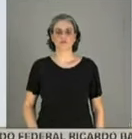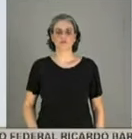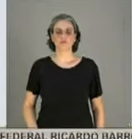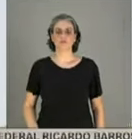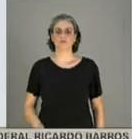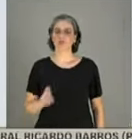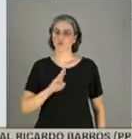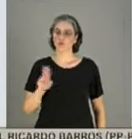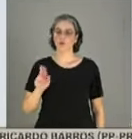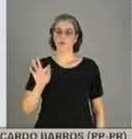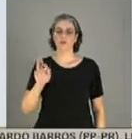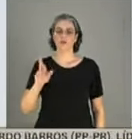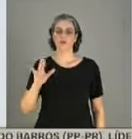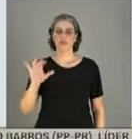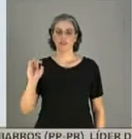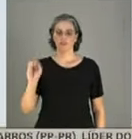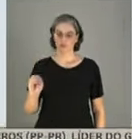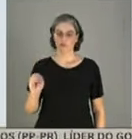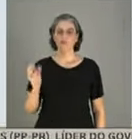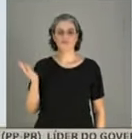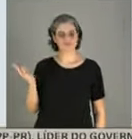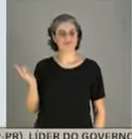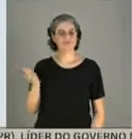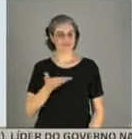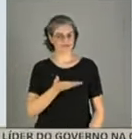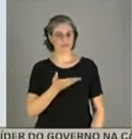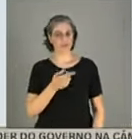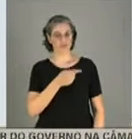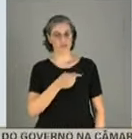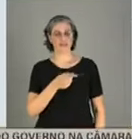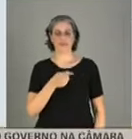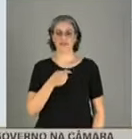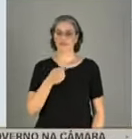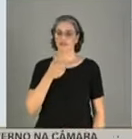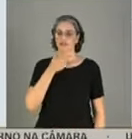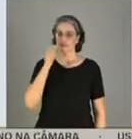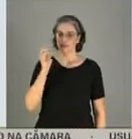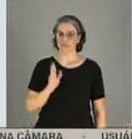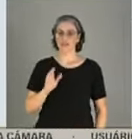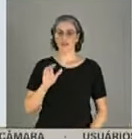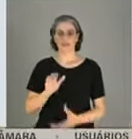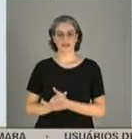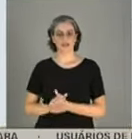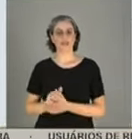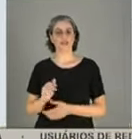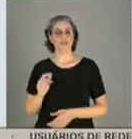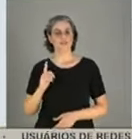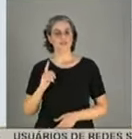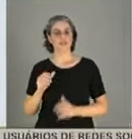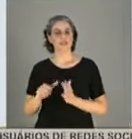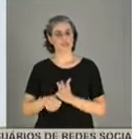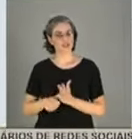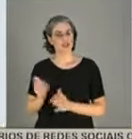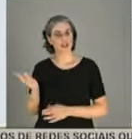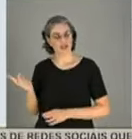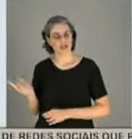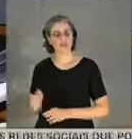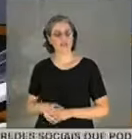Locatários, Francisco Emerson Maximiano, brasileiro, casado, empresário, portador da célula de identidade. Então, diferente do que Vossa